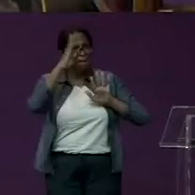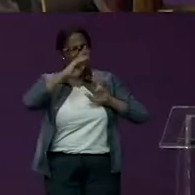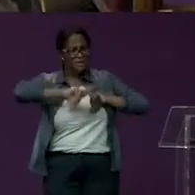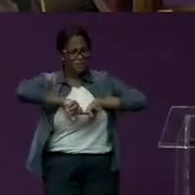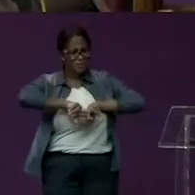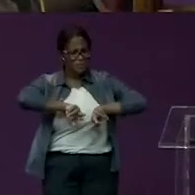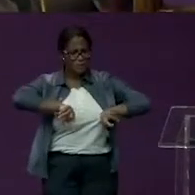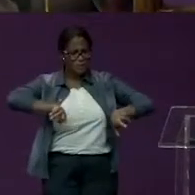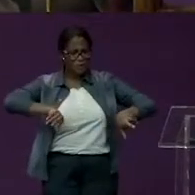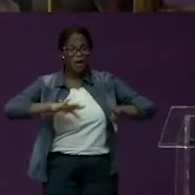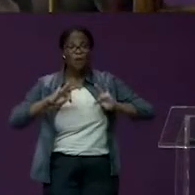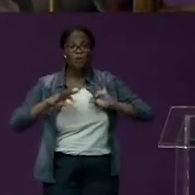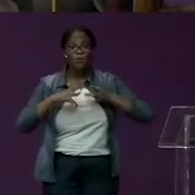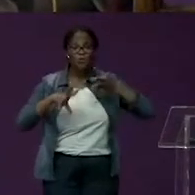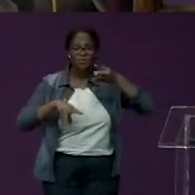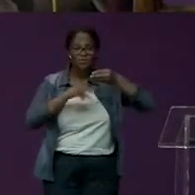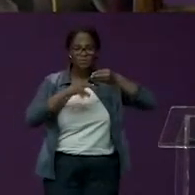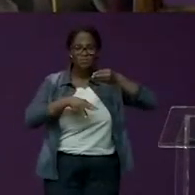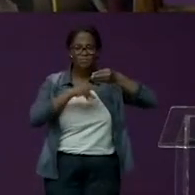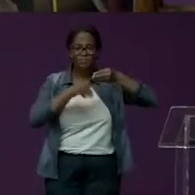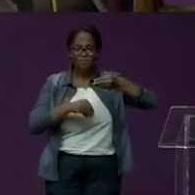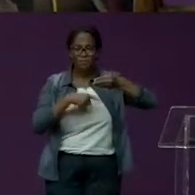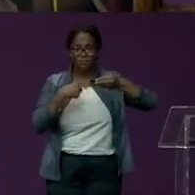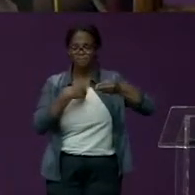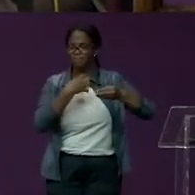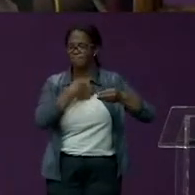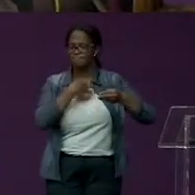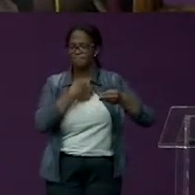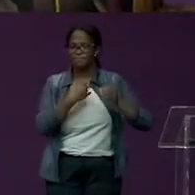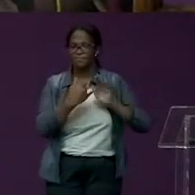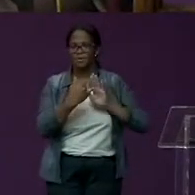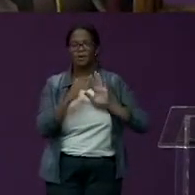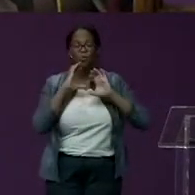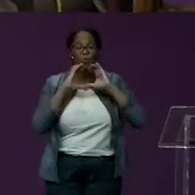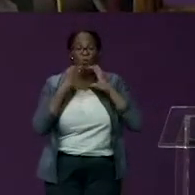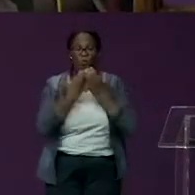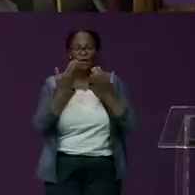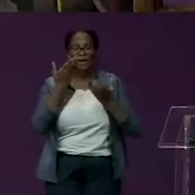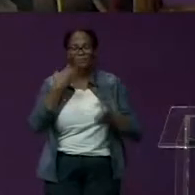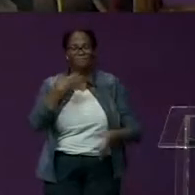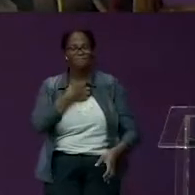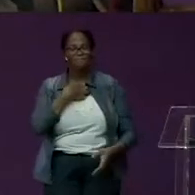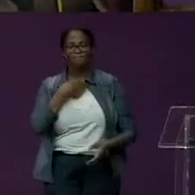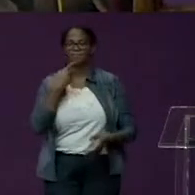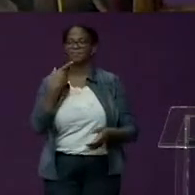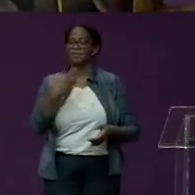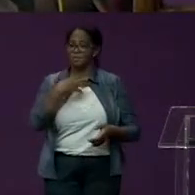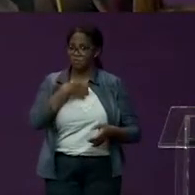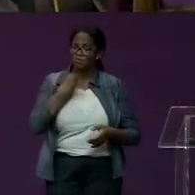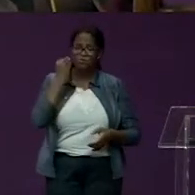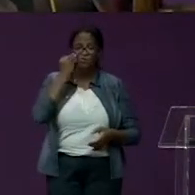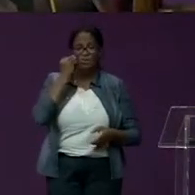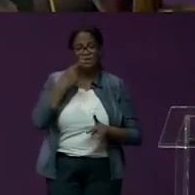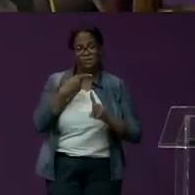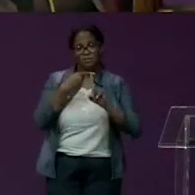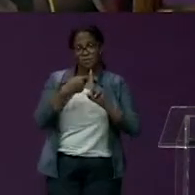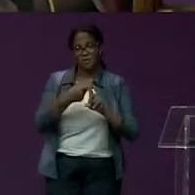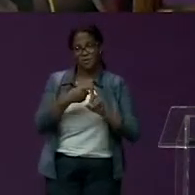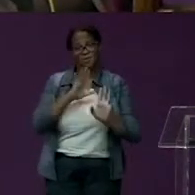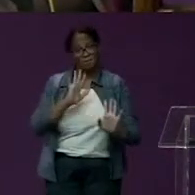papel. Acho que isso tudo são elementos que ficaram muito marcantes nesse Congresso. Então, avalio como uma experiência positiva, mas eu